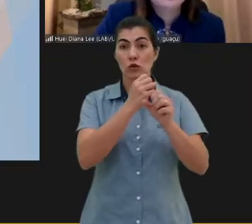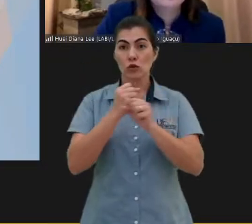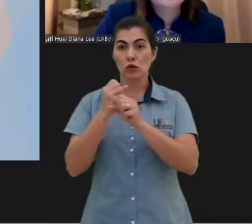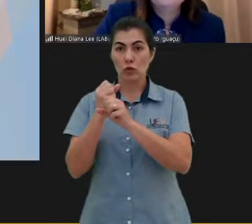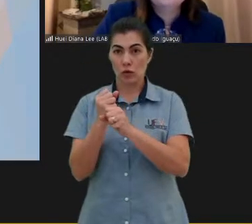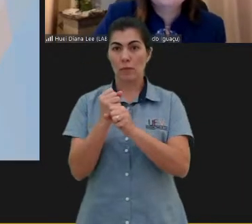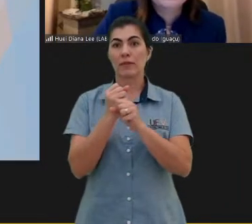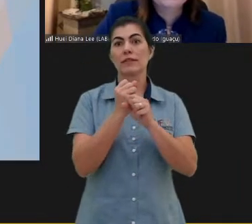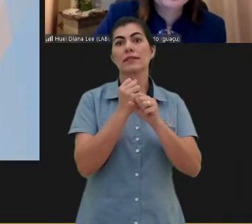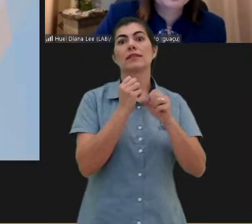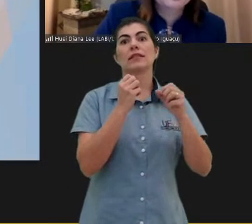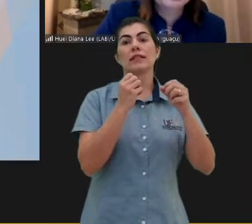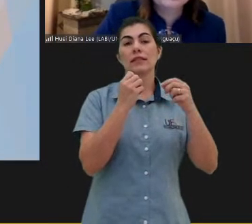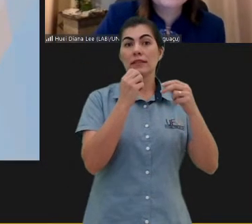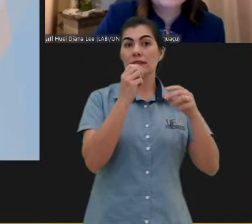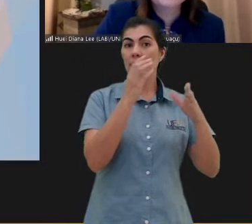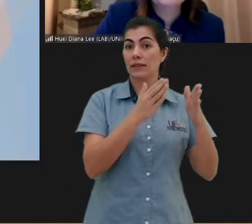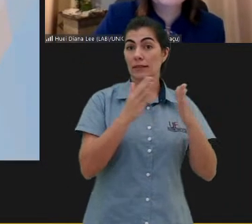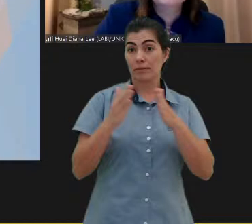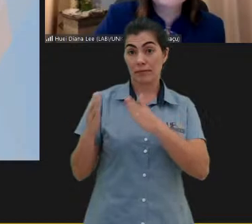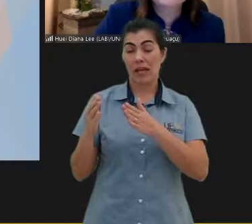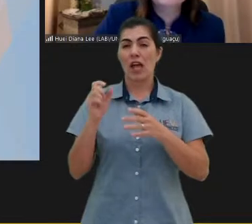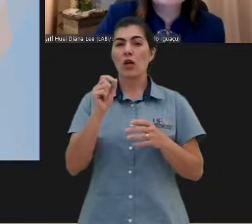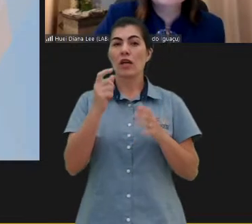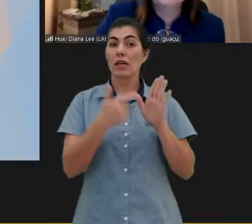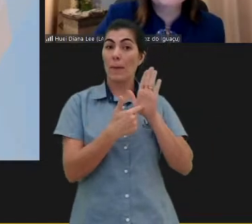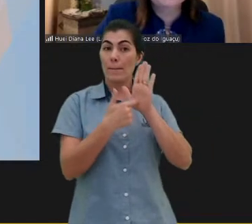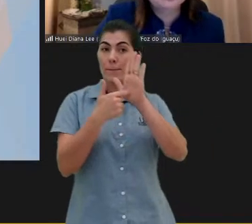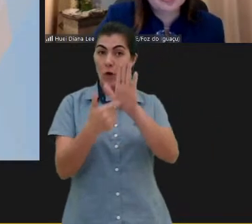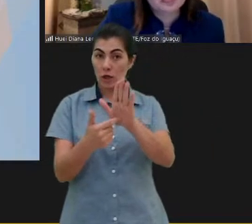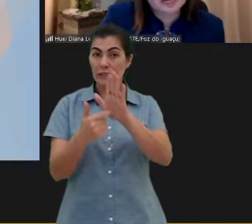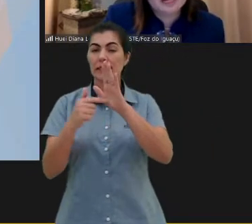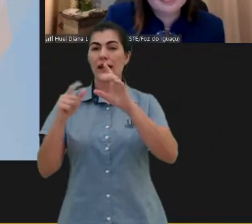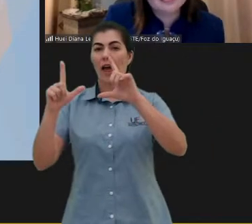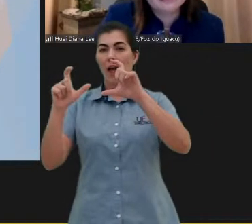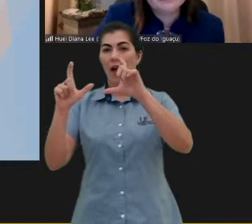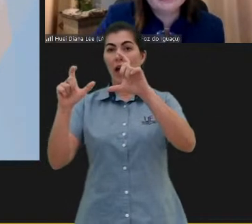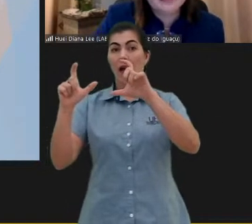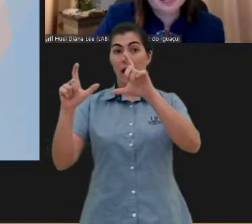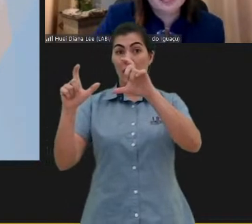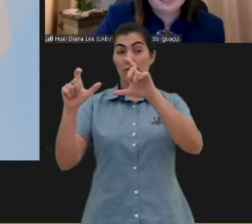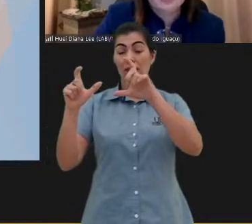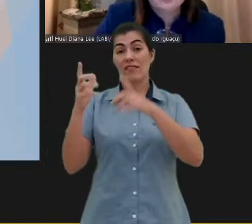E aí, eu queria compartilhar essa figura com vocês, que talvez alguns reconheçam.